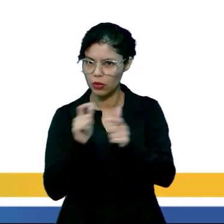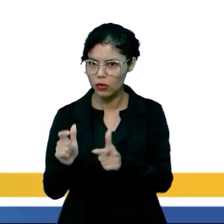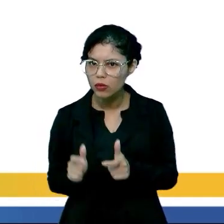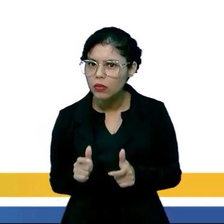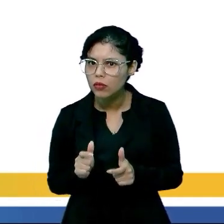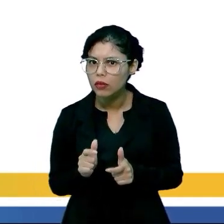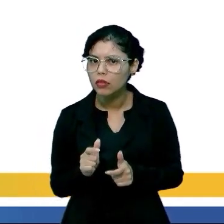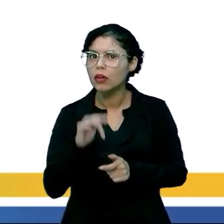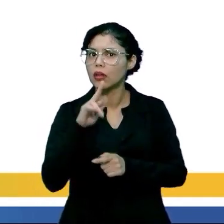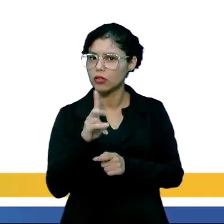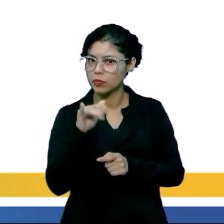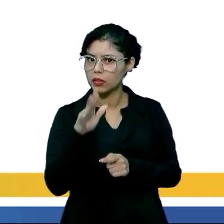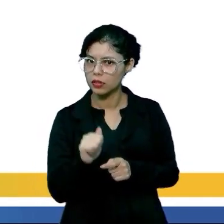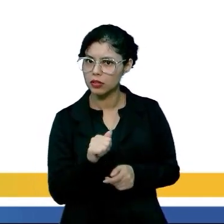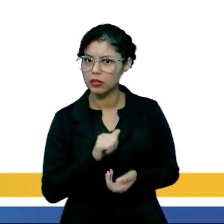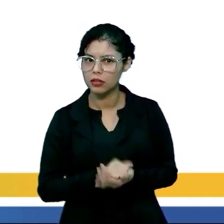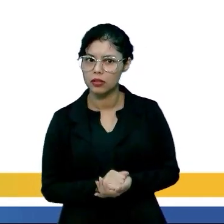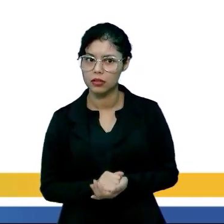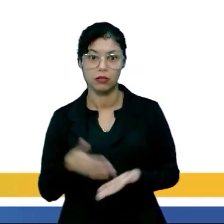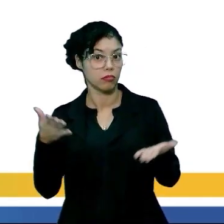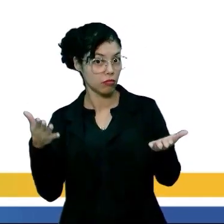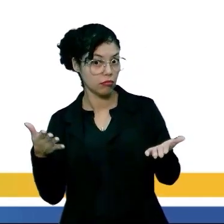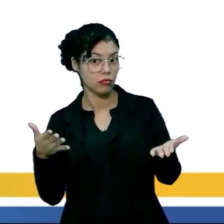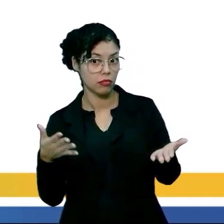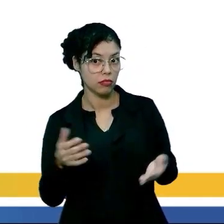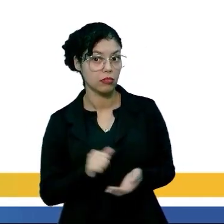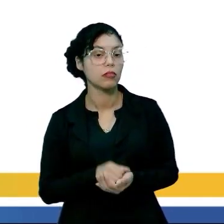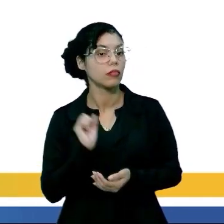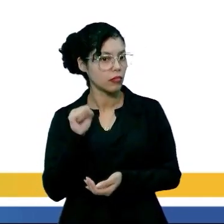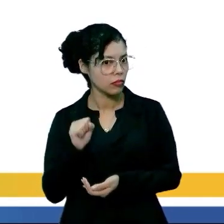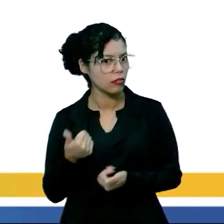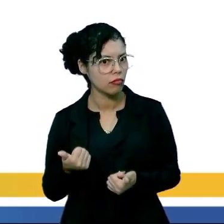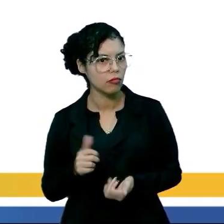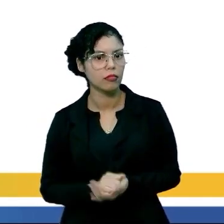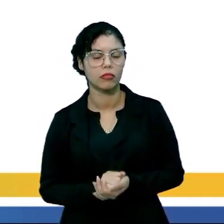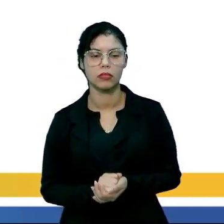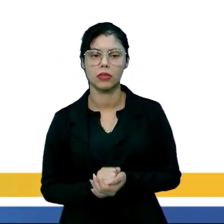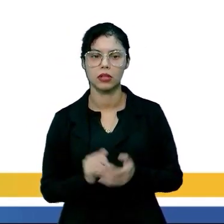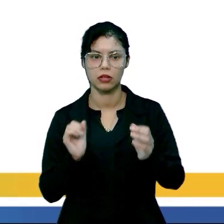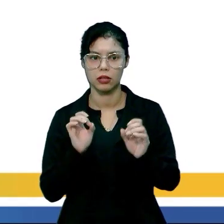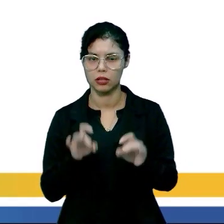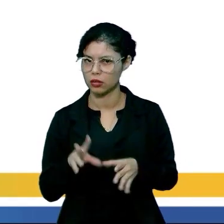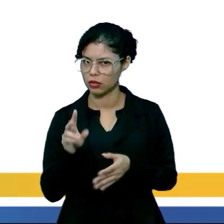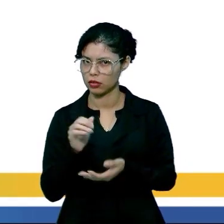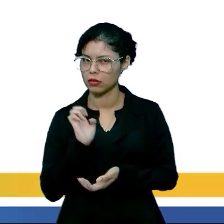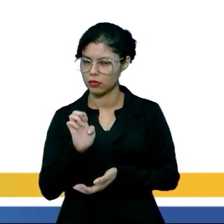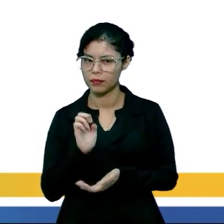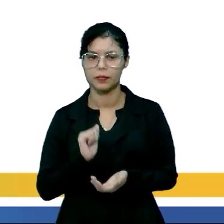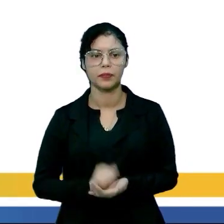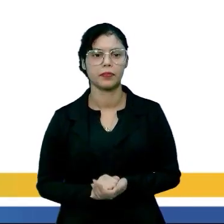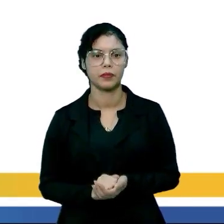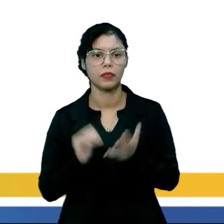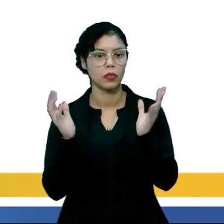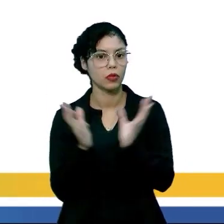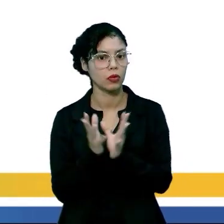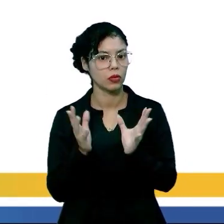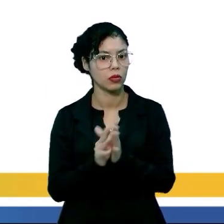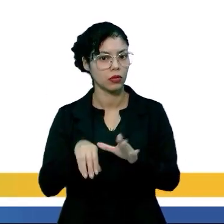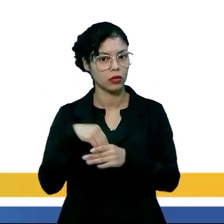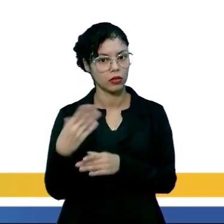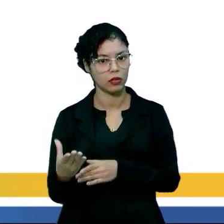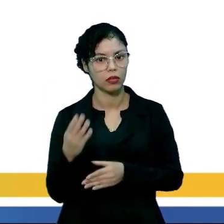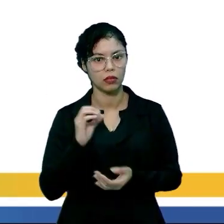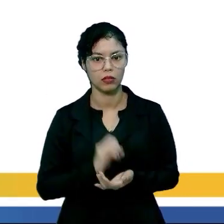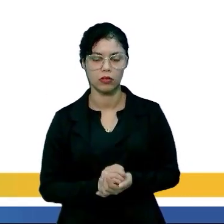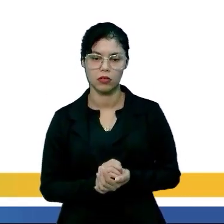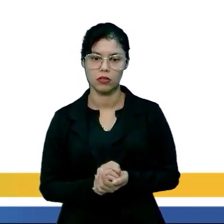D, surgimento de flores, angiospermas, opa, tudo indica que é essa, né? Só vamos ler a alternativa E para tirar a dúvida. O